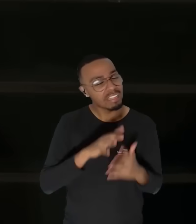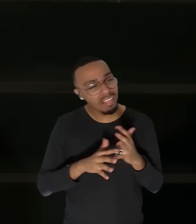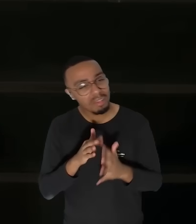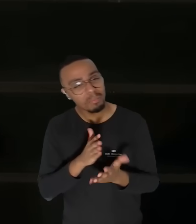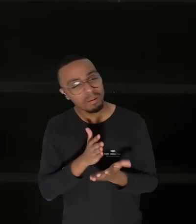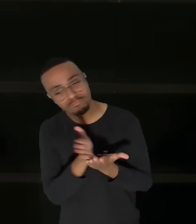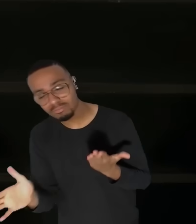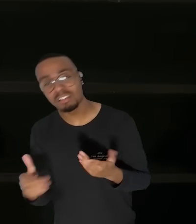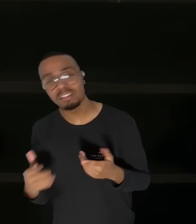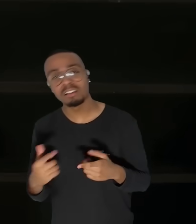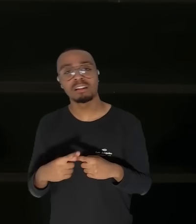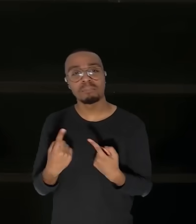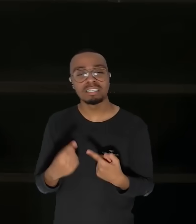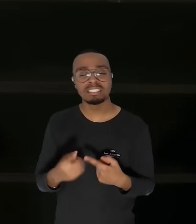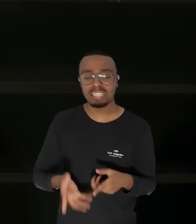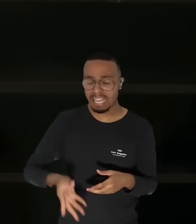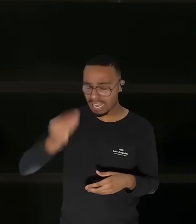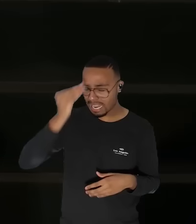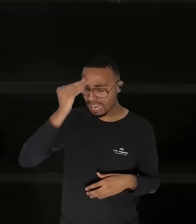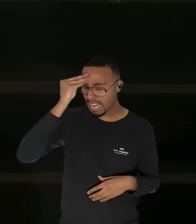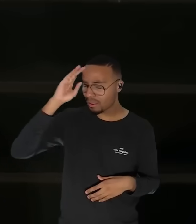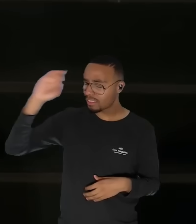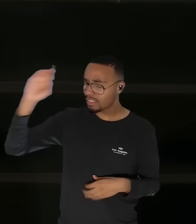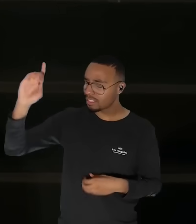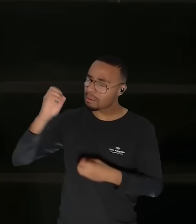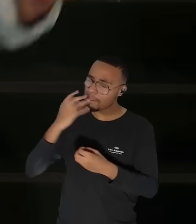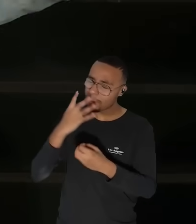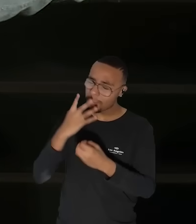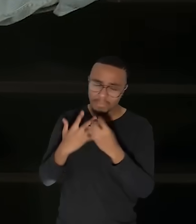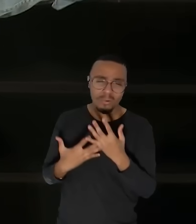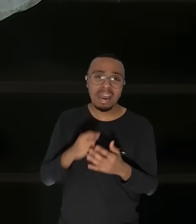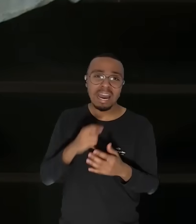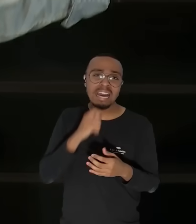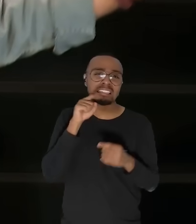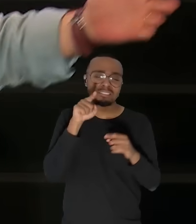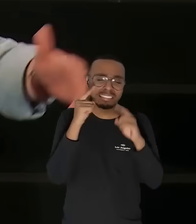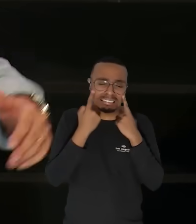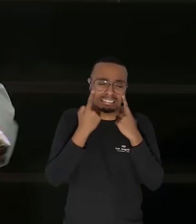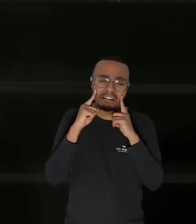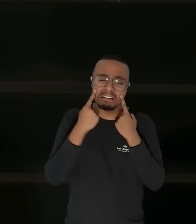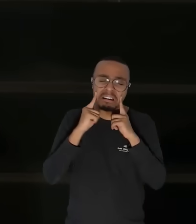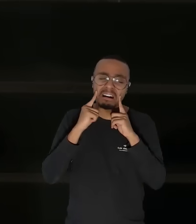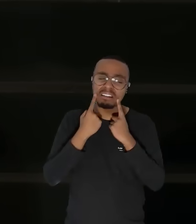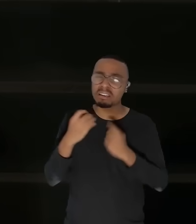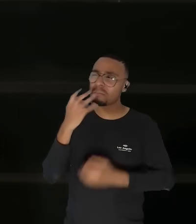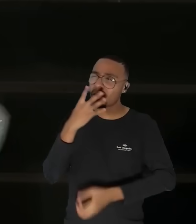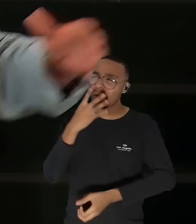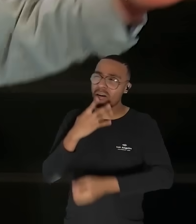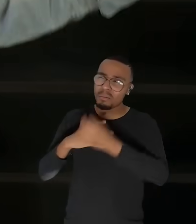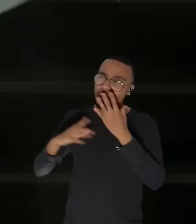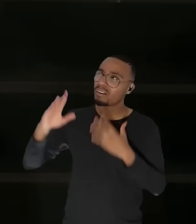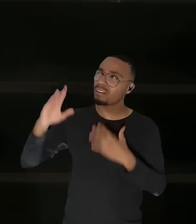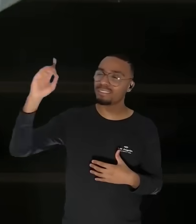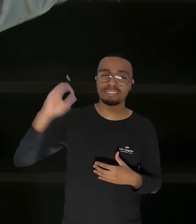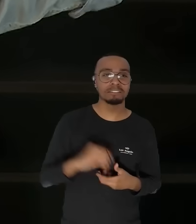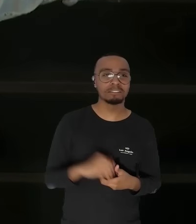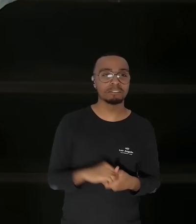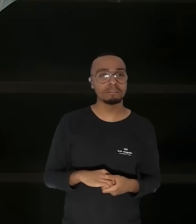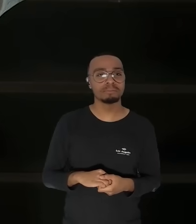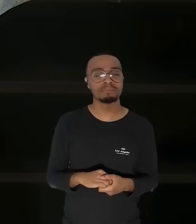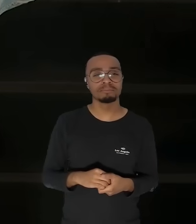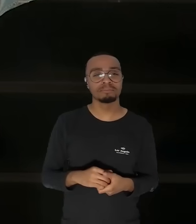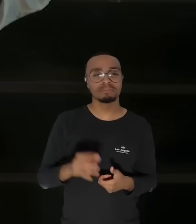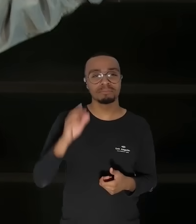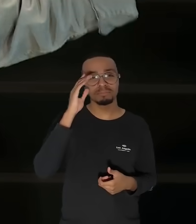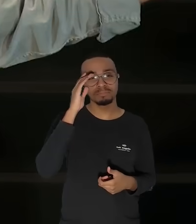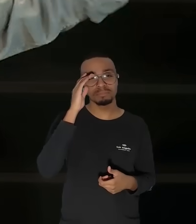chore lembrando que Deus é bom. Deus é bom, Deus é bom, Deus é bom, Deus é bom. Eu te amo, eu te amo. Está entendendo? Não é, eu vou morrer, eu vou quebrar, eu